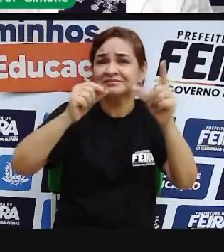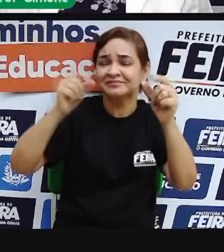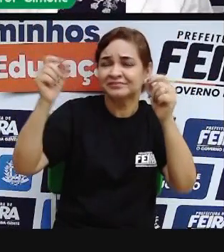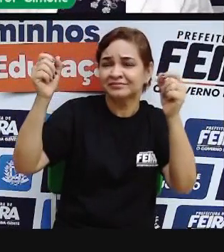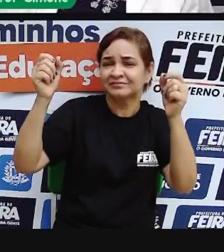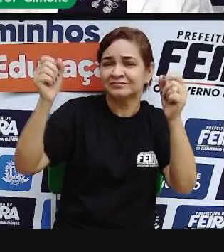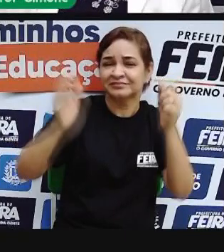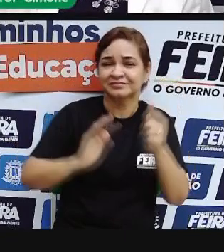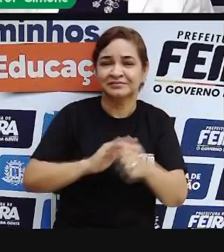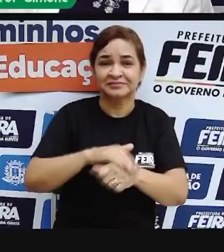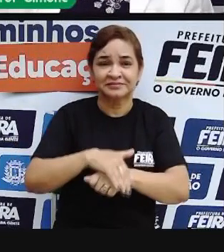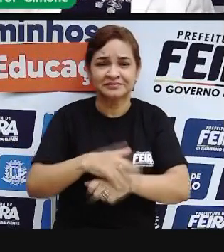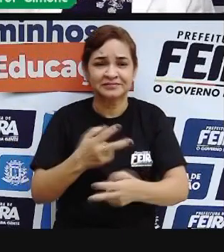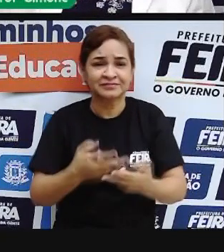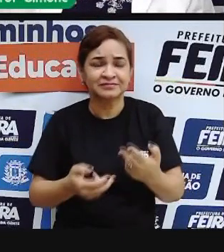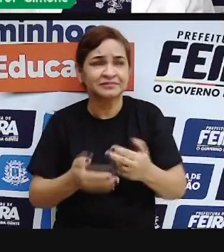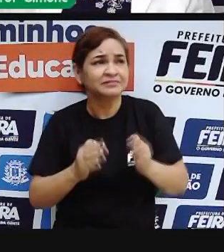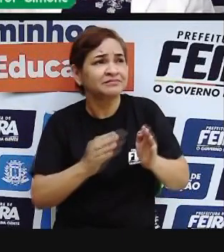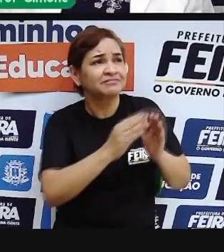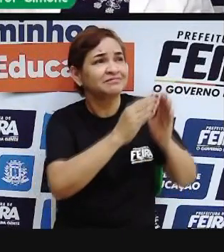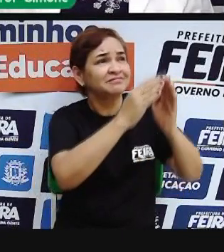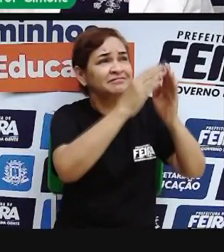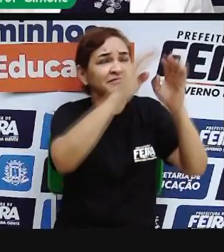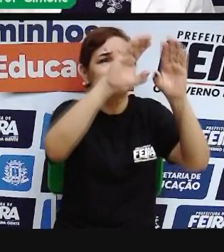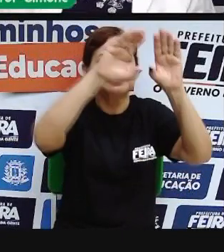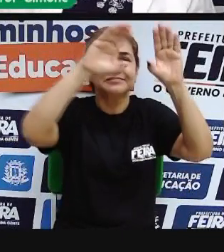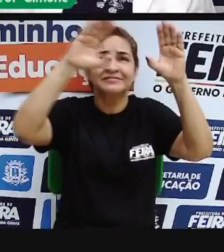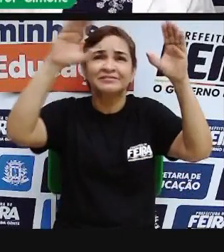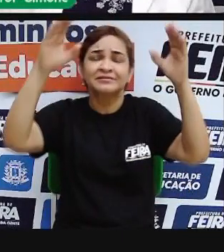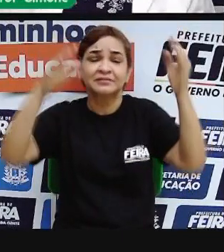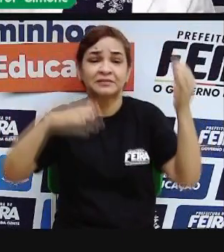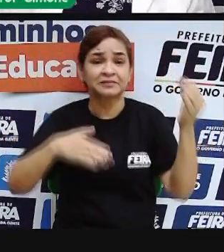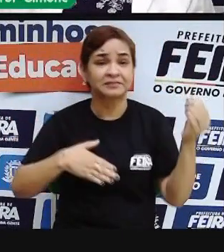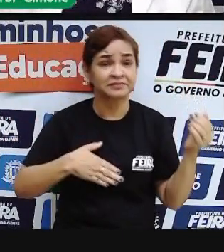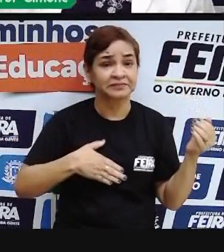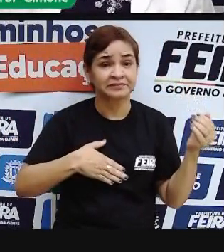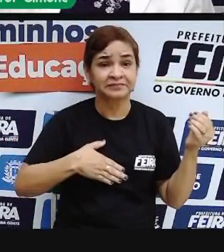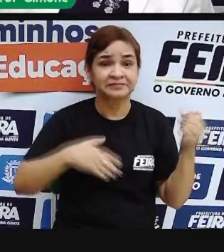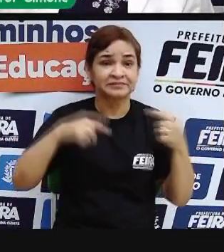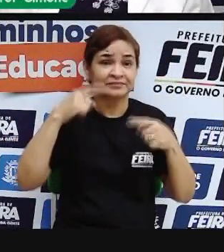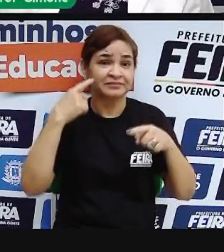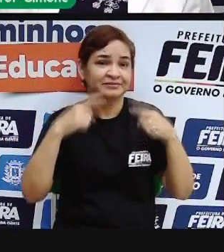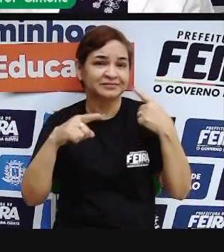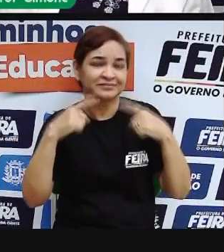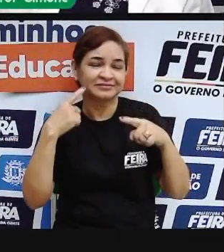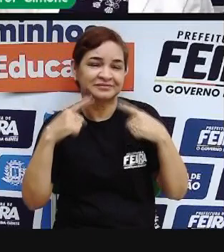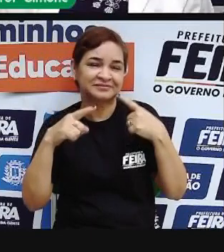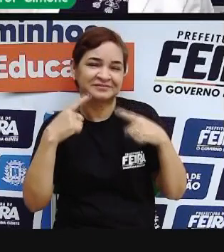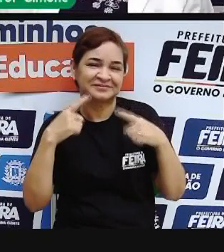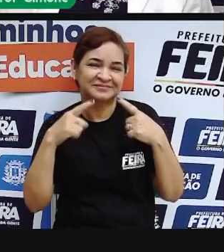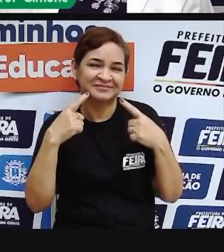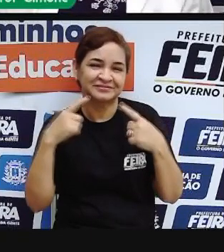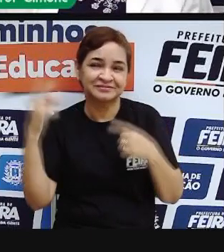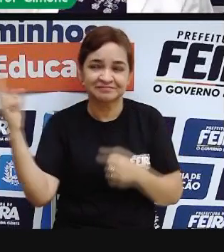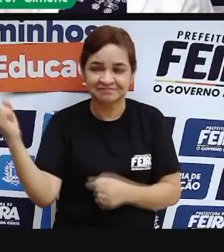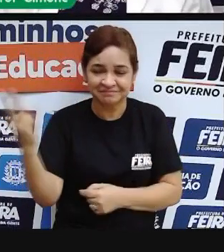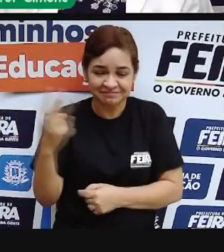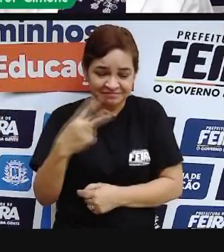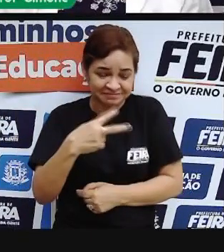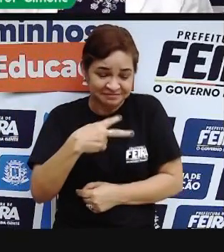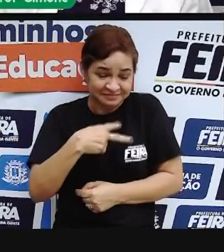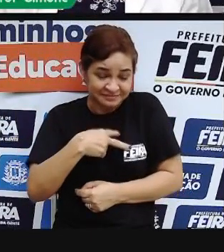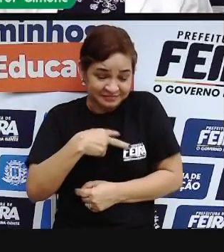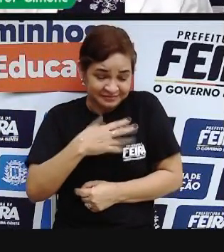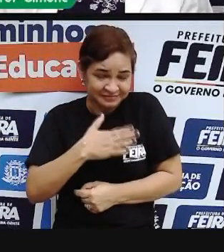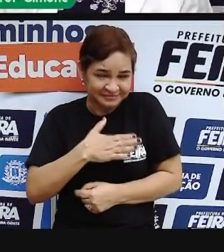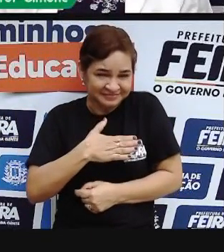João. Havia balões no ar, xote, baião no salão e no terreiro, o teu olhar que incendiou